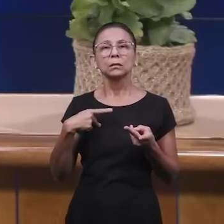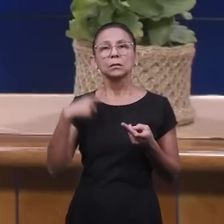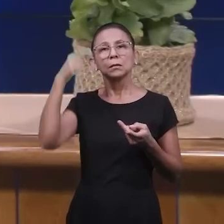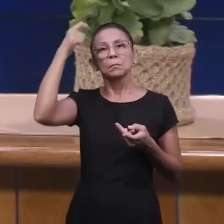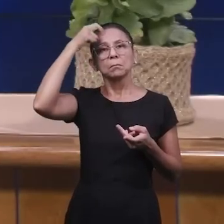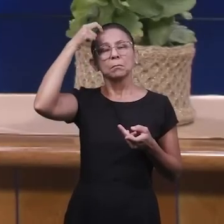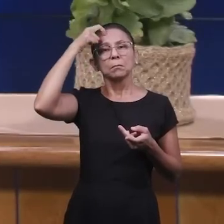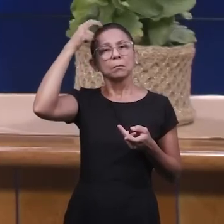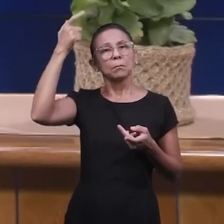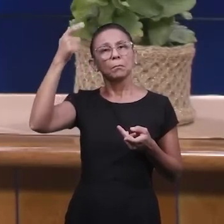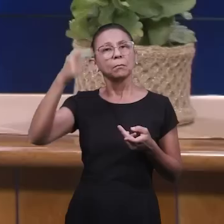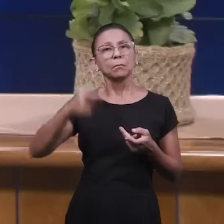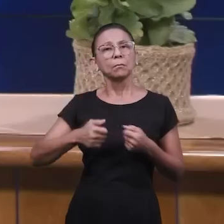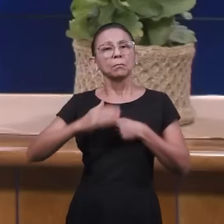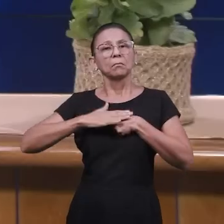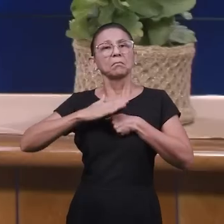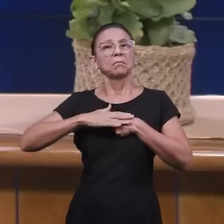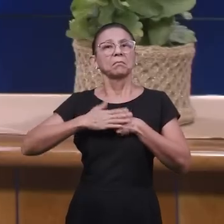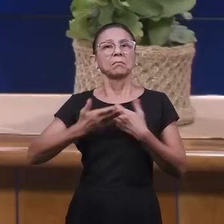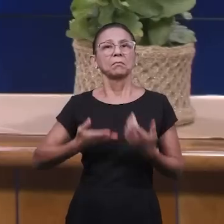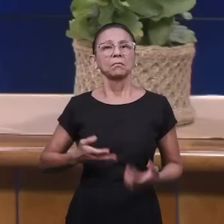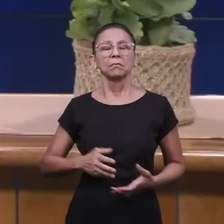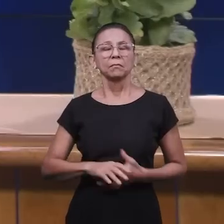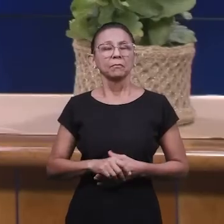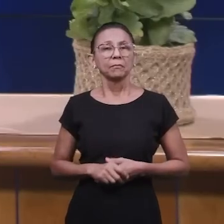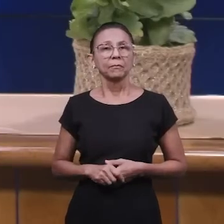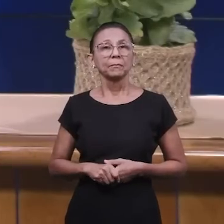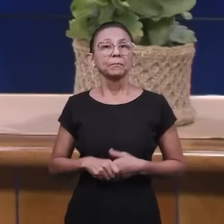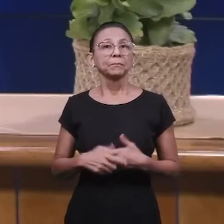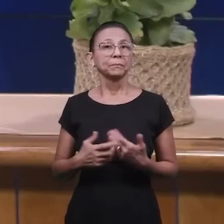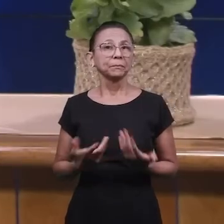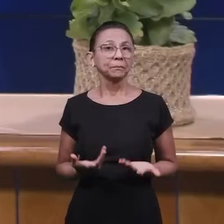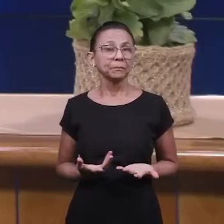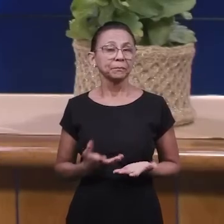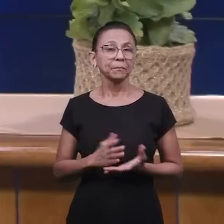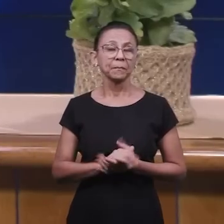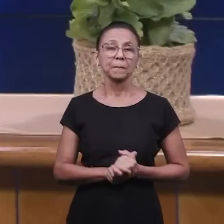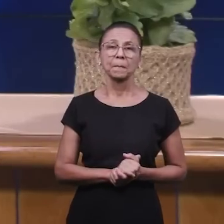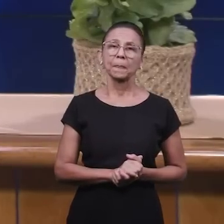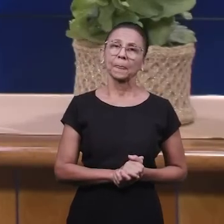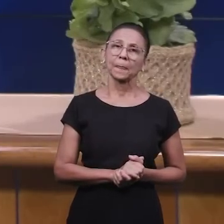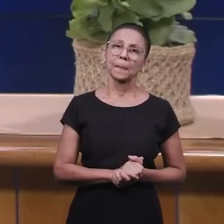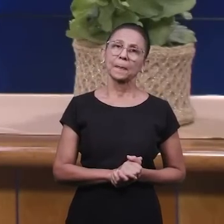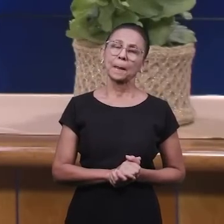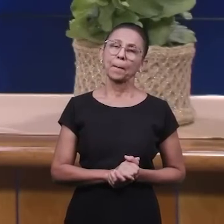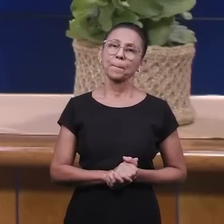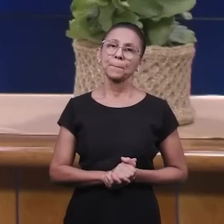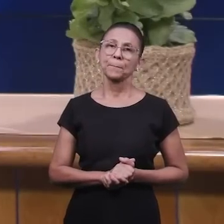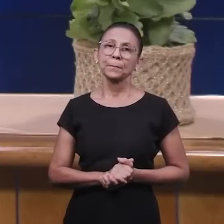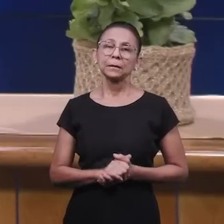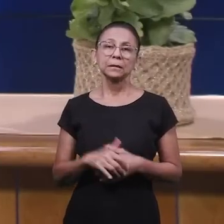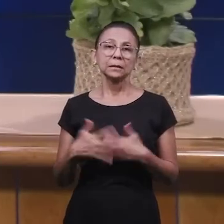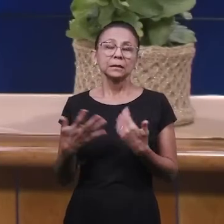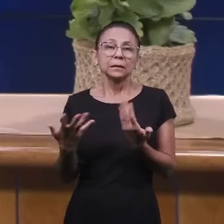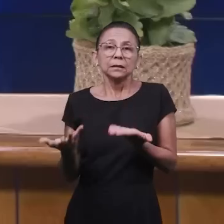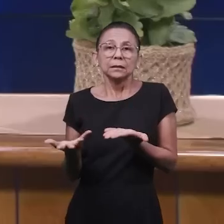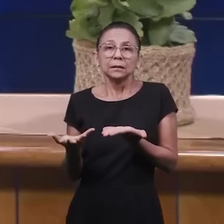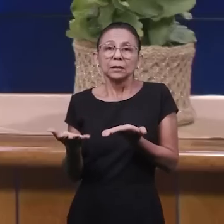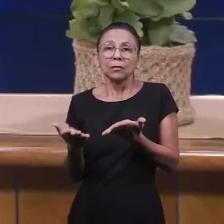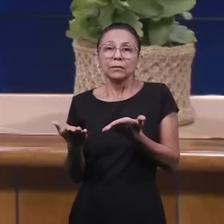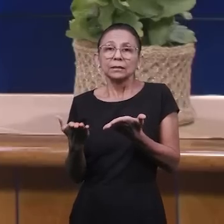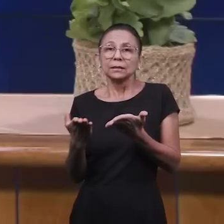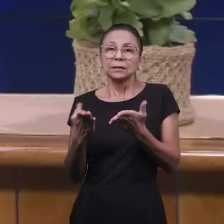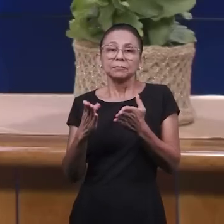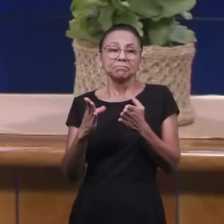muito maior do que aquilo que concebe o nosso coração. Por isso que Paulo fala a respeito disso, né?